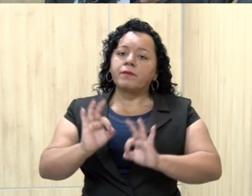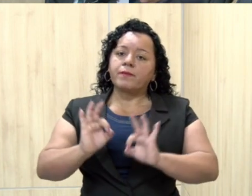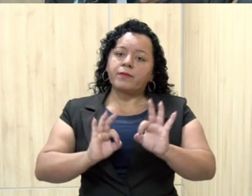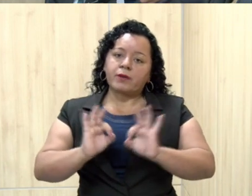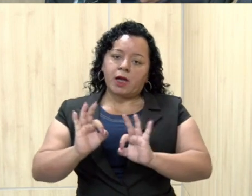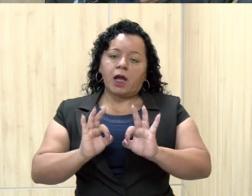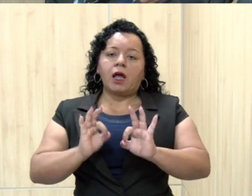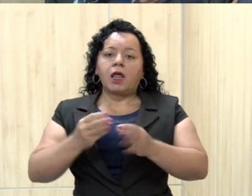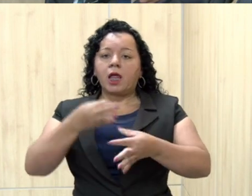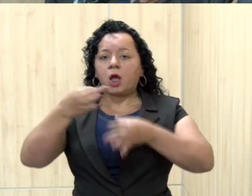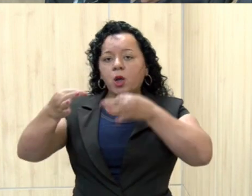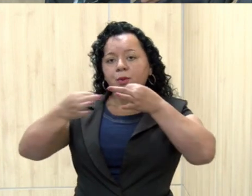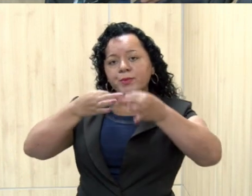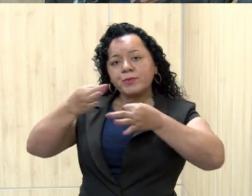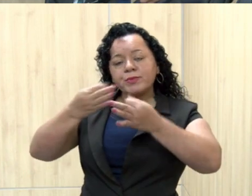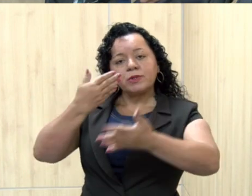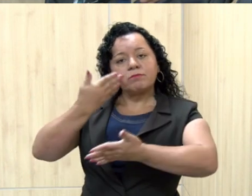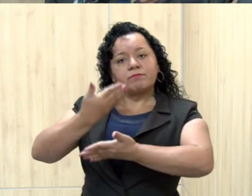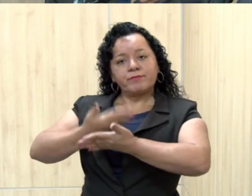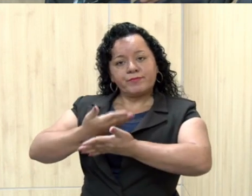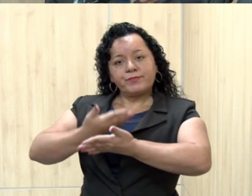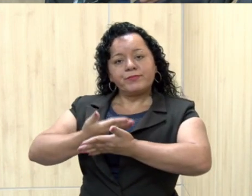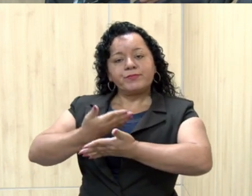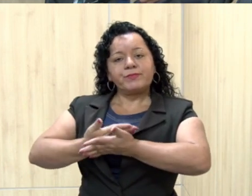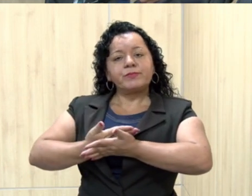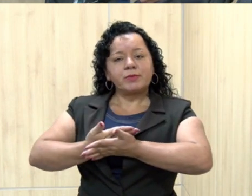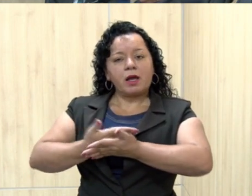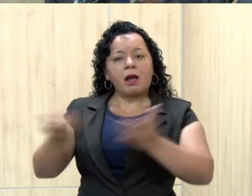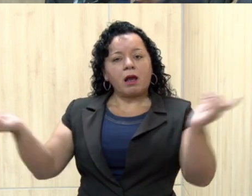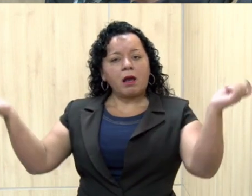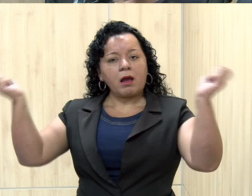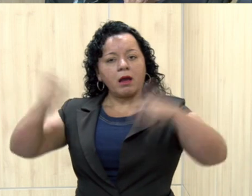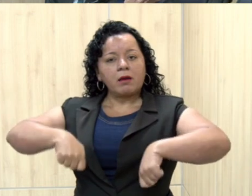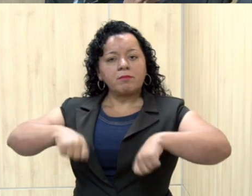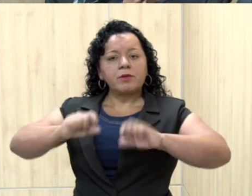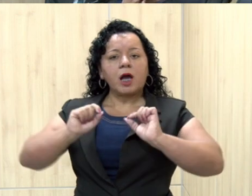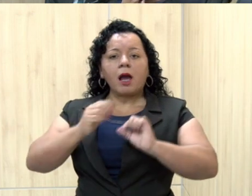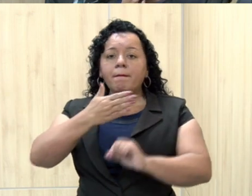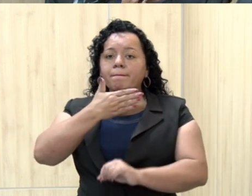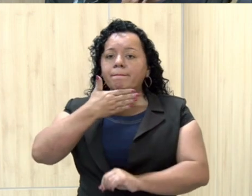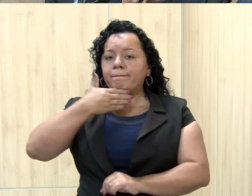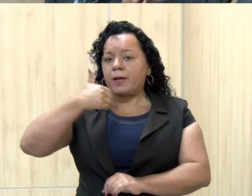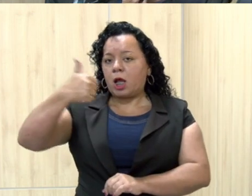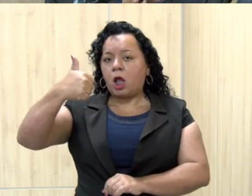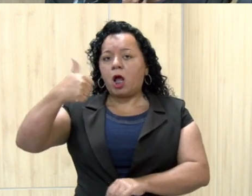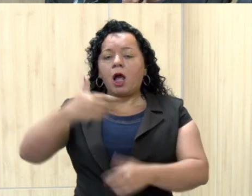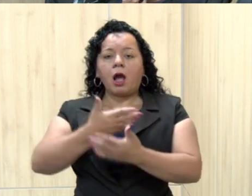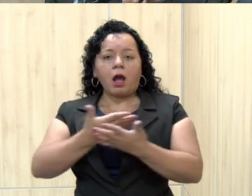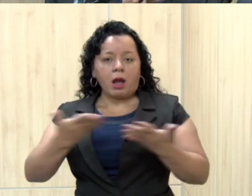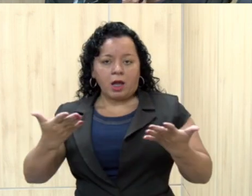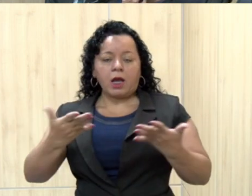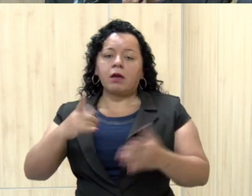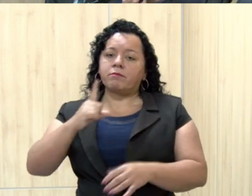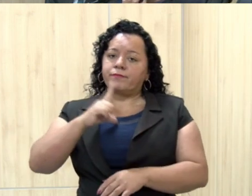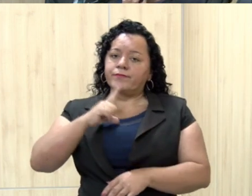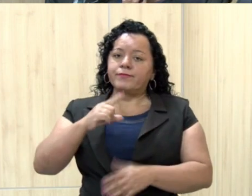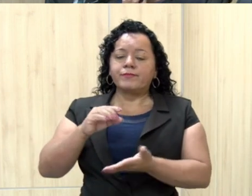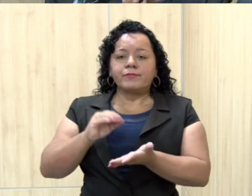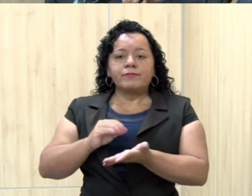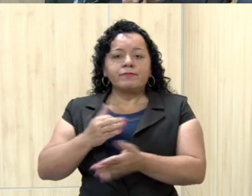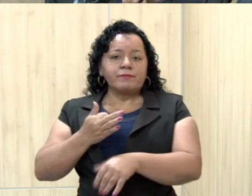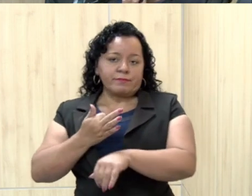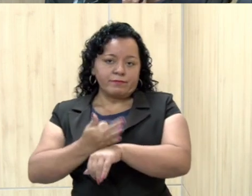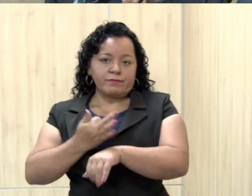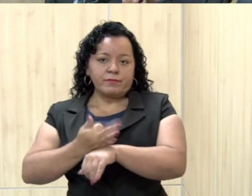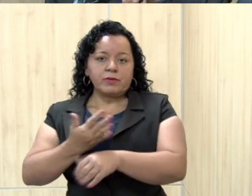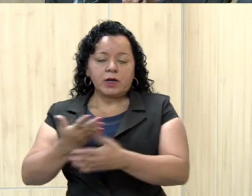até comentou que ia fazer um estudo para tentar ver a possibilidade de melhorar na ausência de Deputado Luizinho e para a gente não ficar